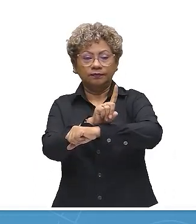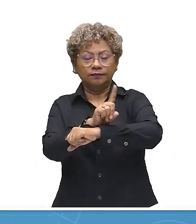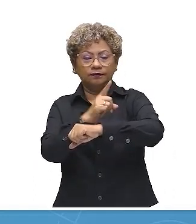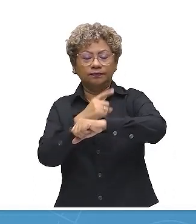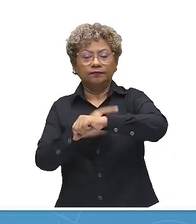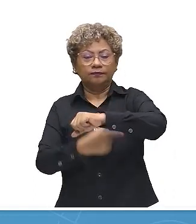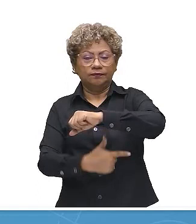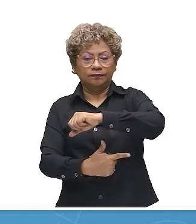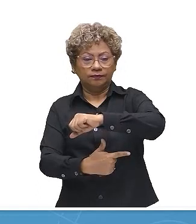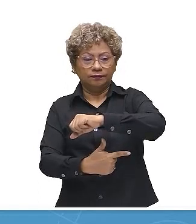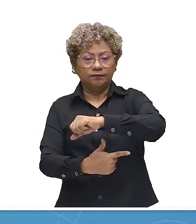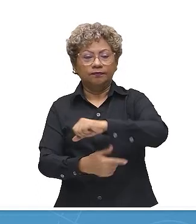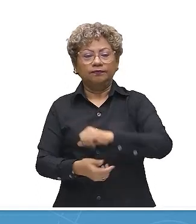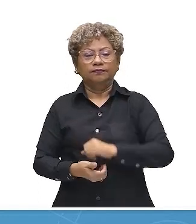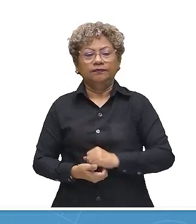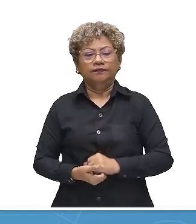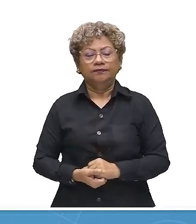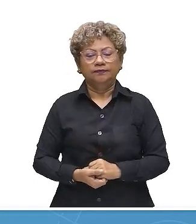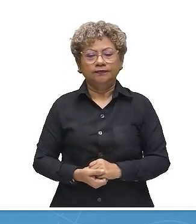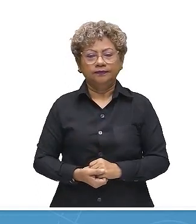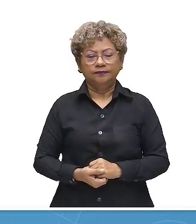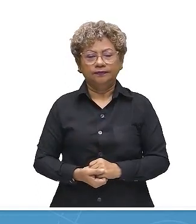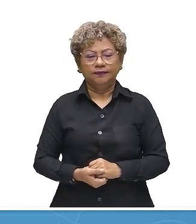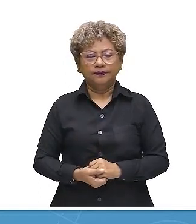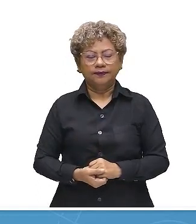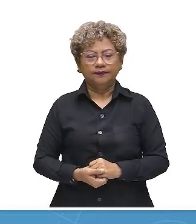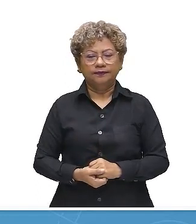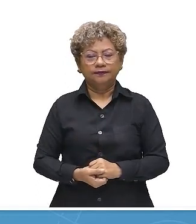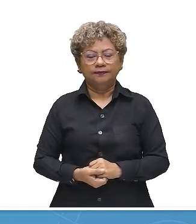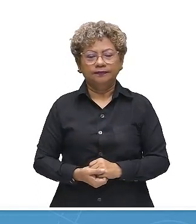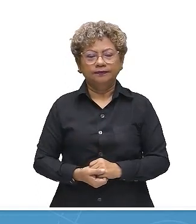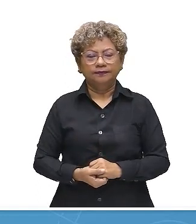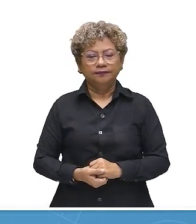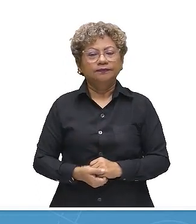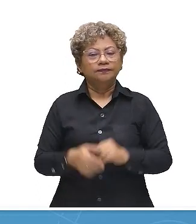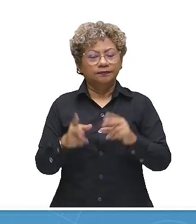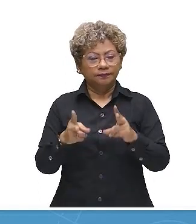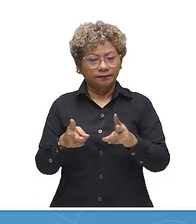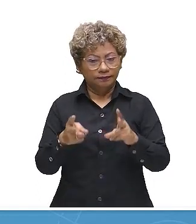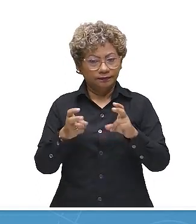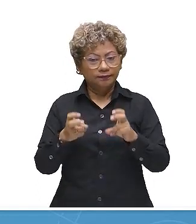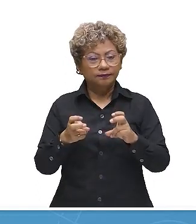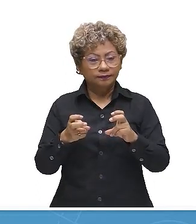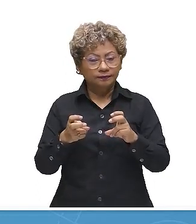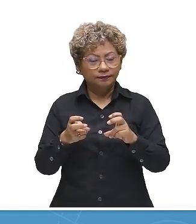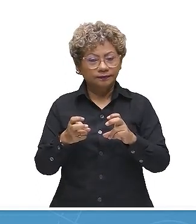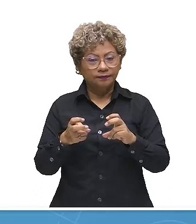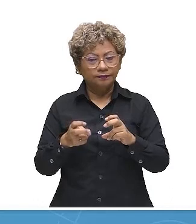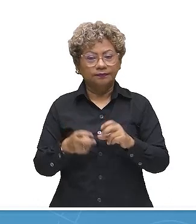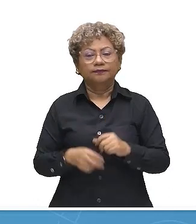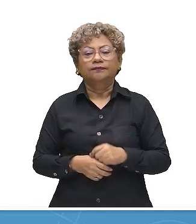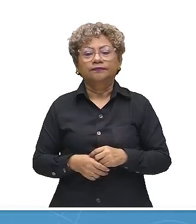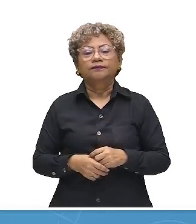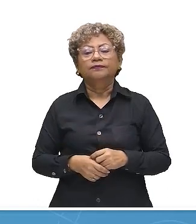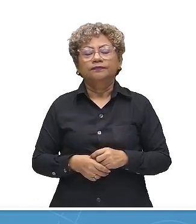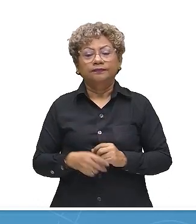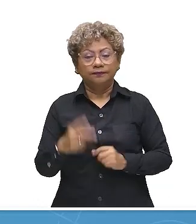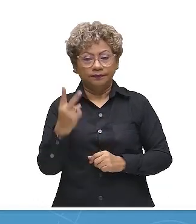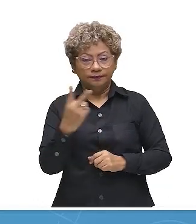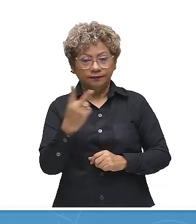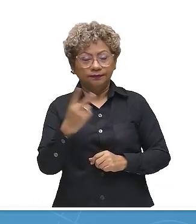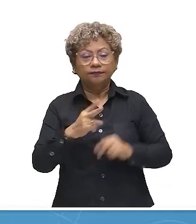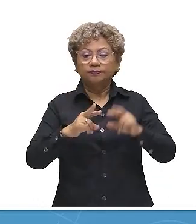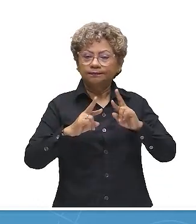Uma tem o denominador 16, a outra tem o denominador 2. E aí você pode dizer que elas são frações diferentes.